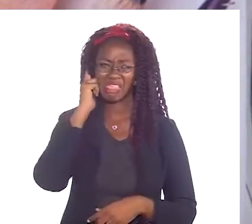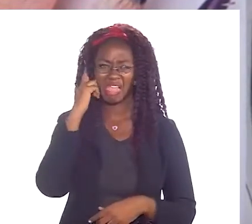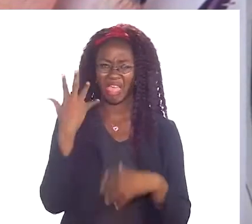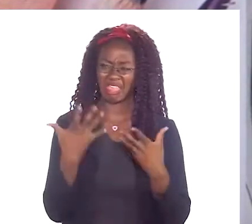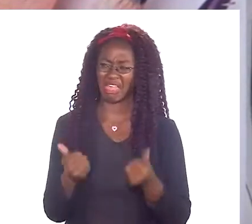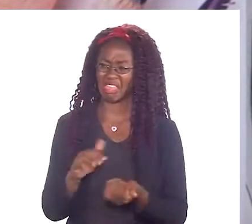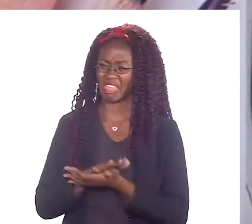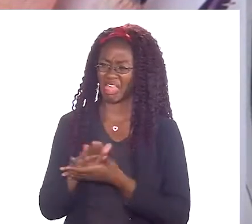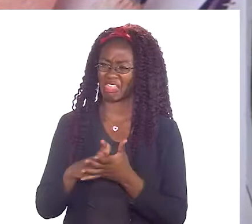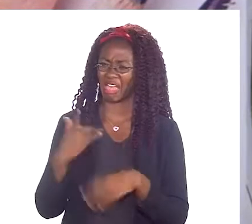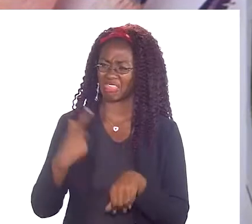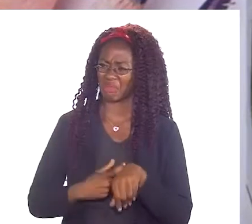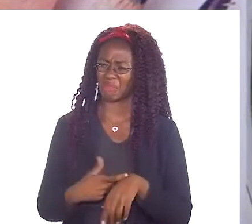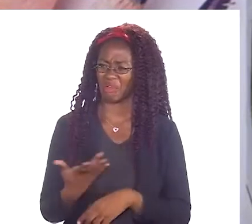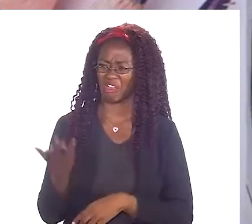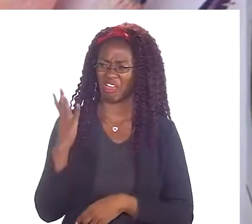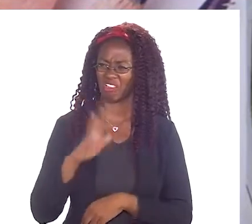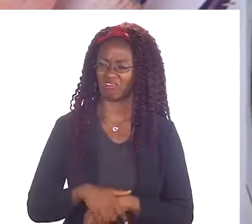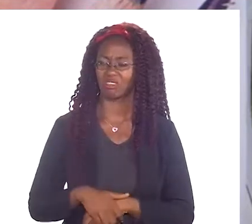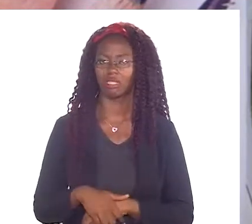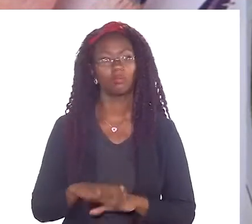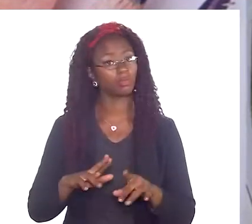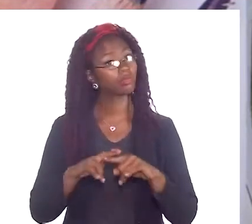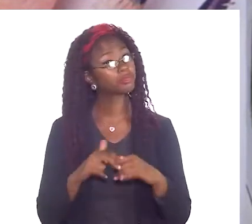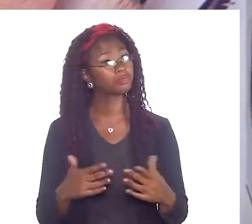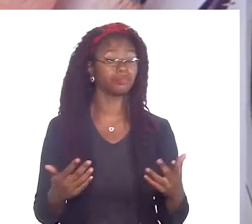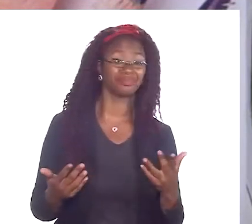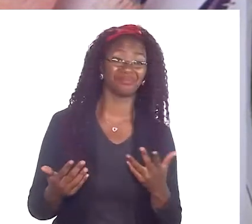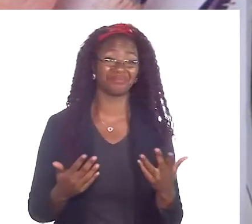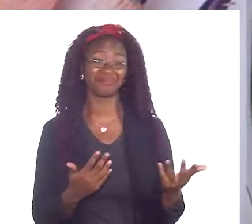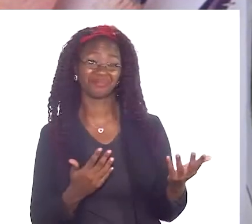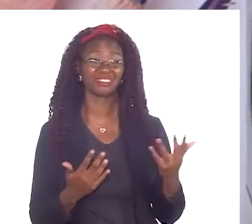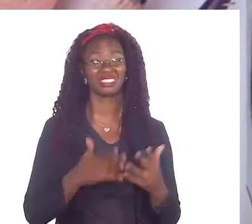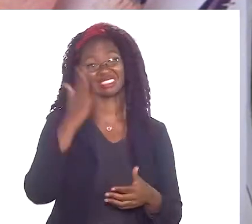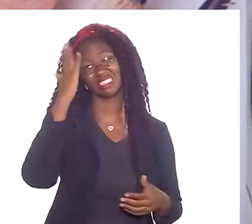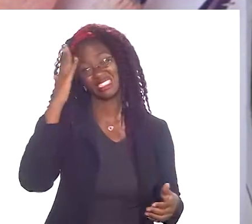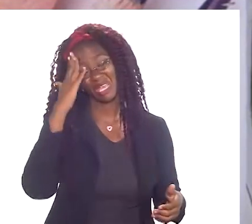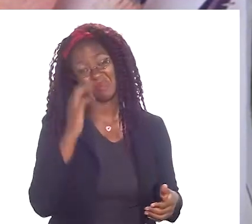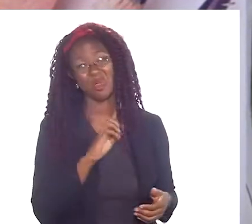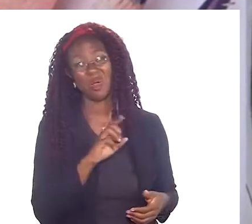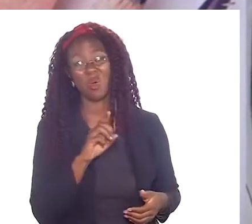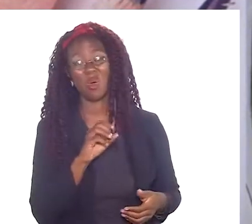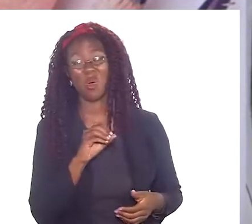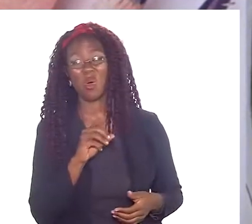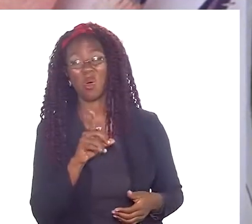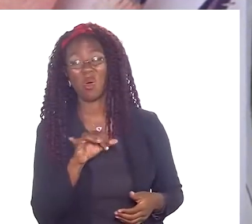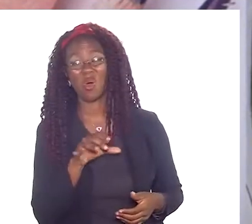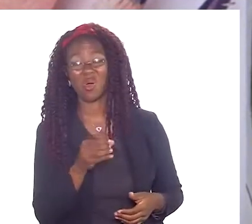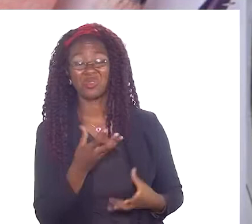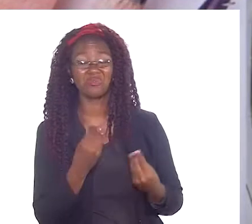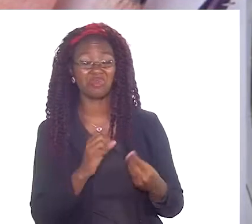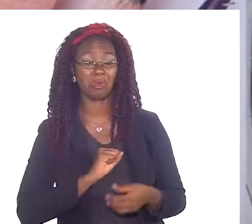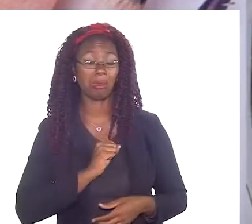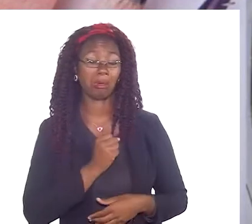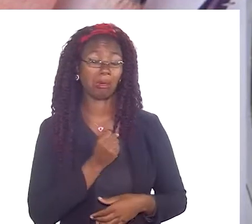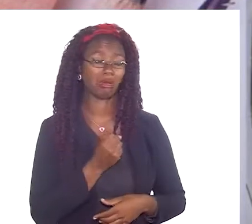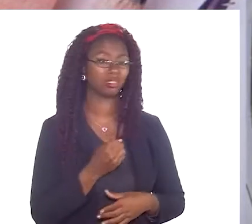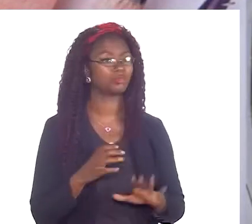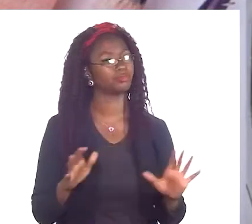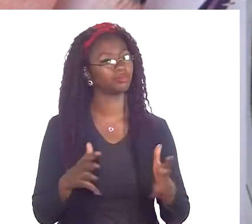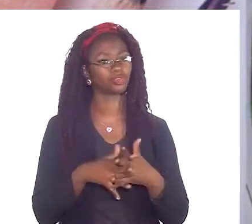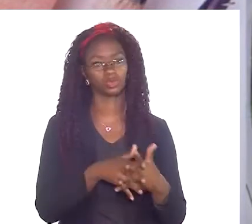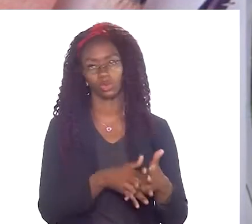escuta ninguém. Porque a gente está, infelizmente, num momento assim, né, em que tem muito ódio, enfim. E aí